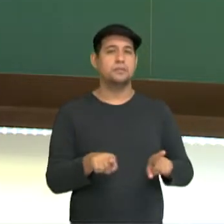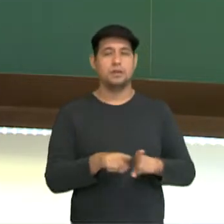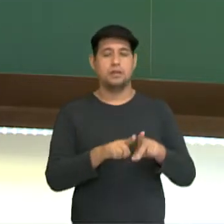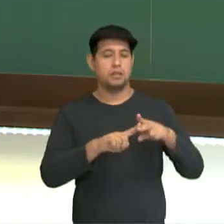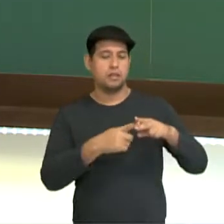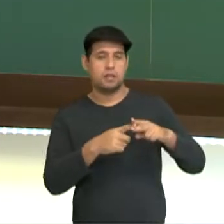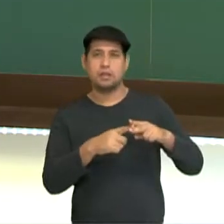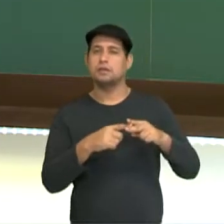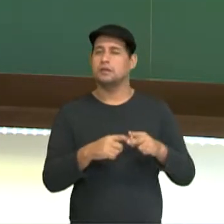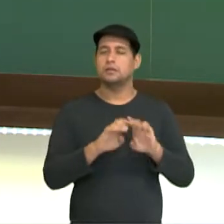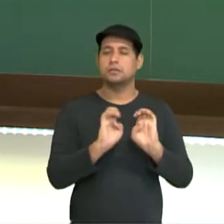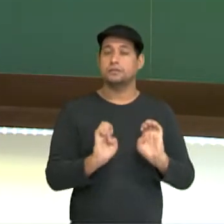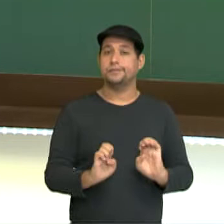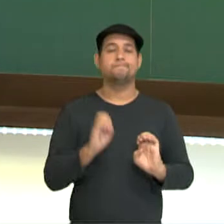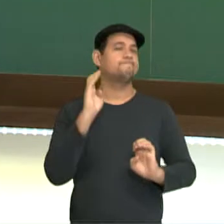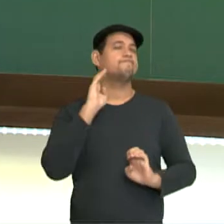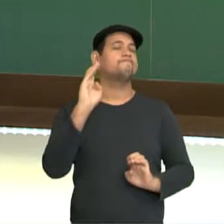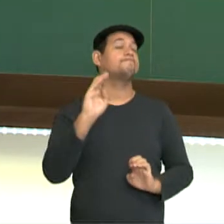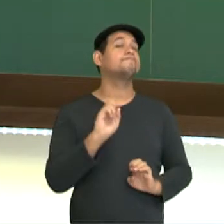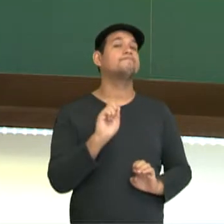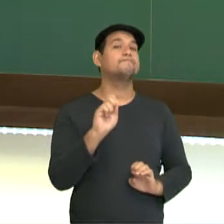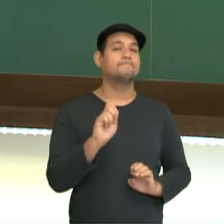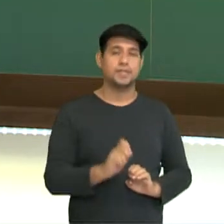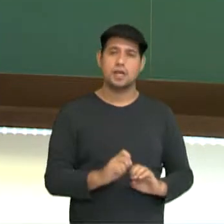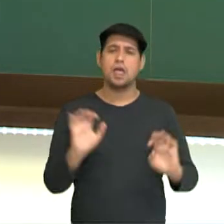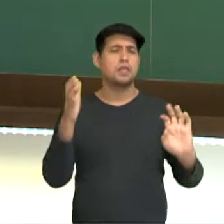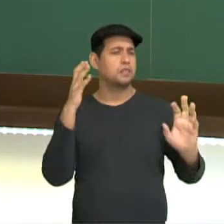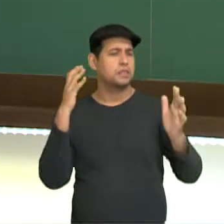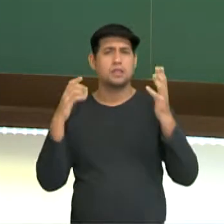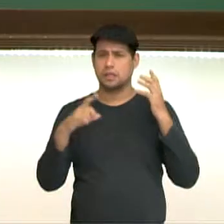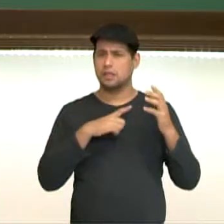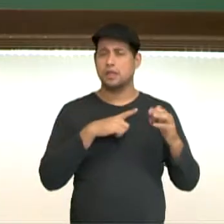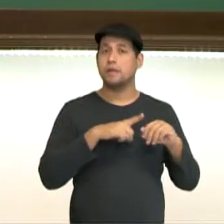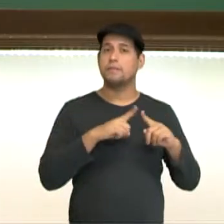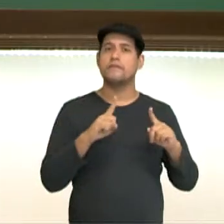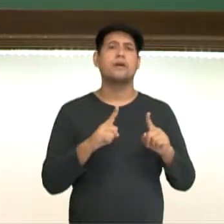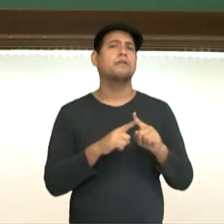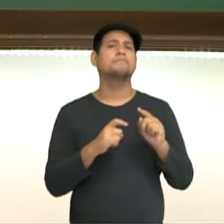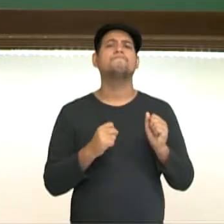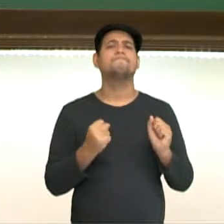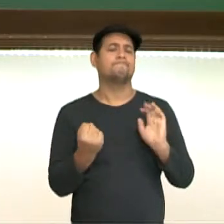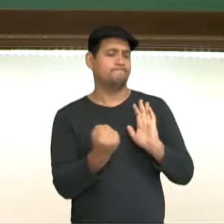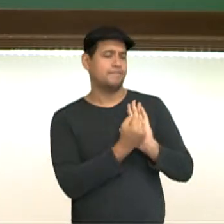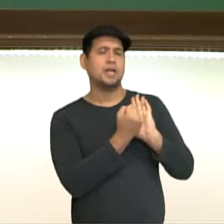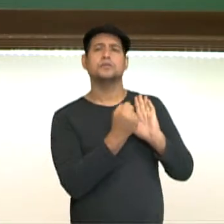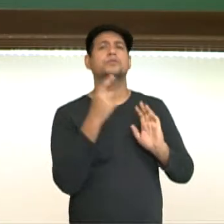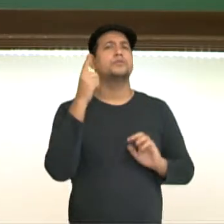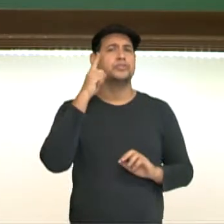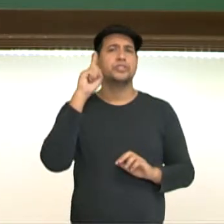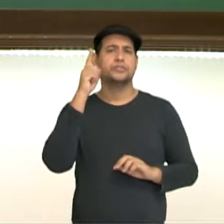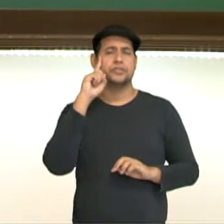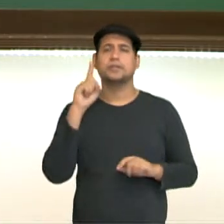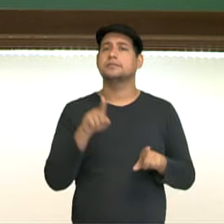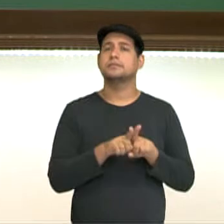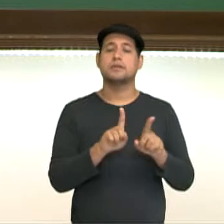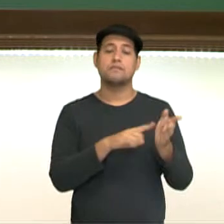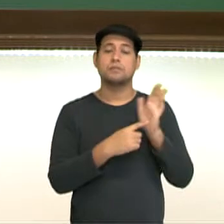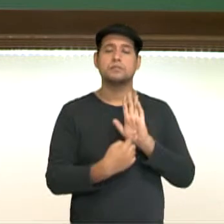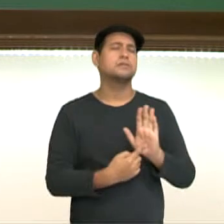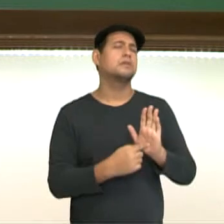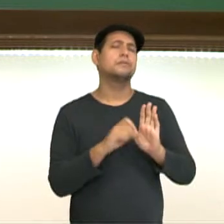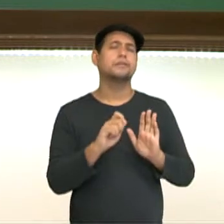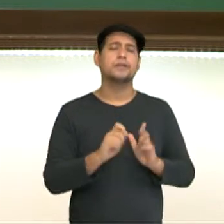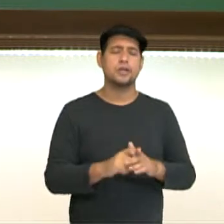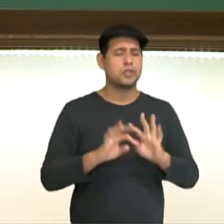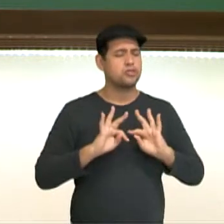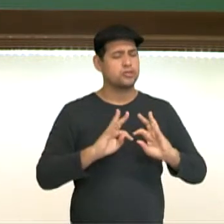infraestrutura, principalmente natural. E isso, com certeza, vai refletir no dia a dia e vai refletir em